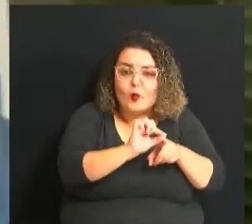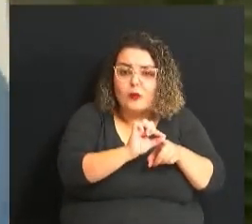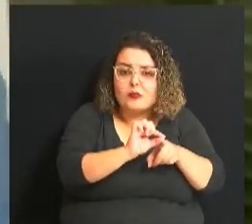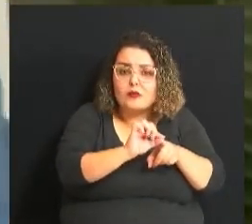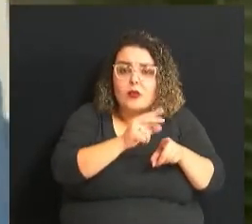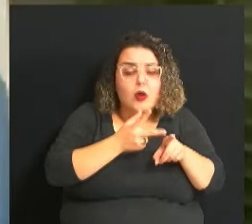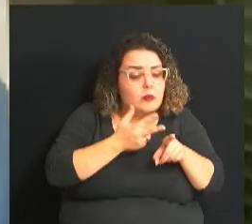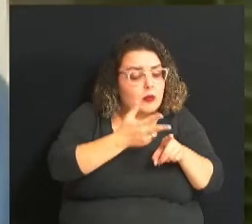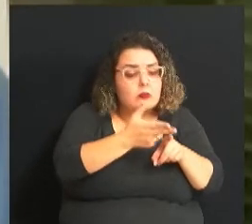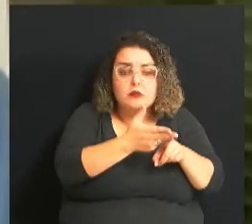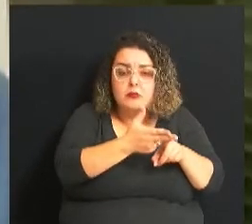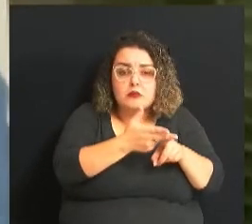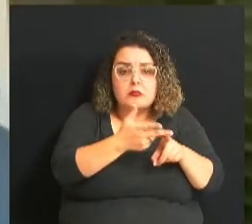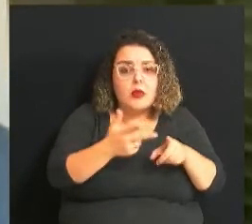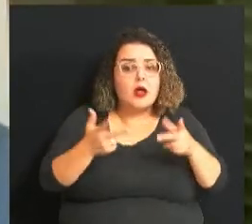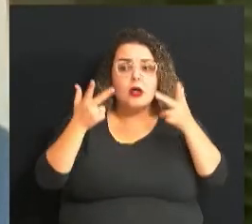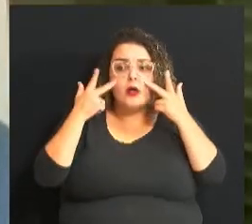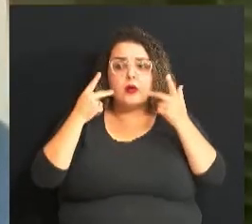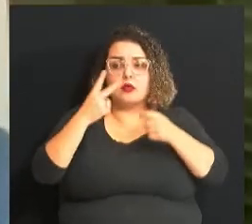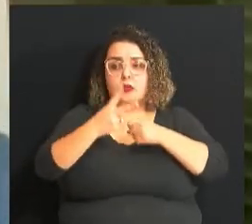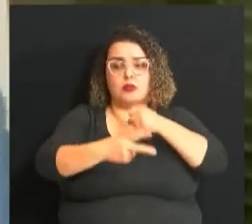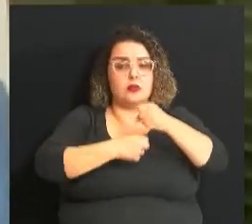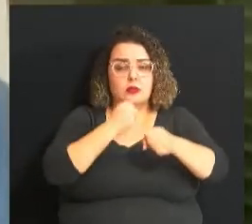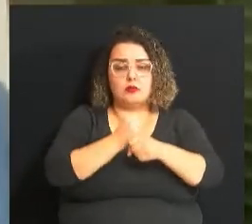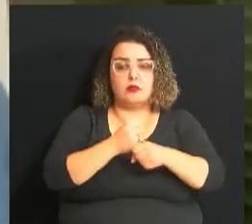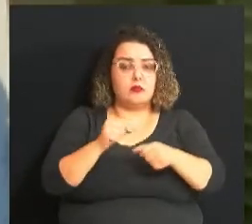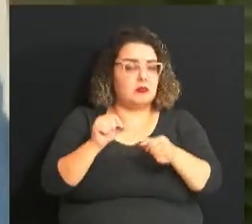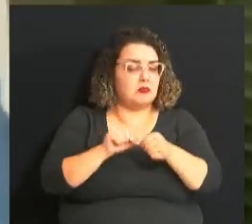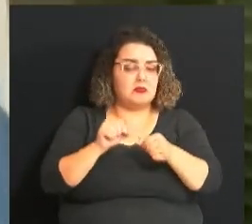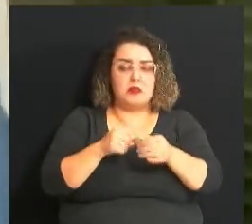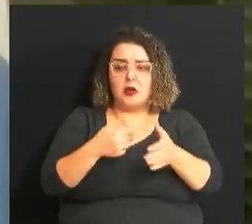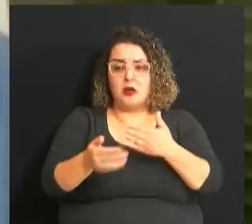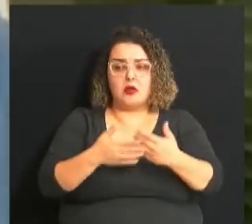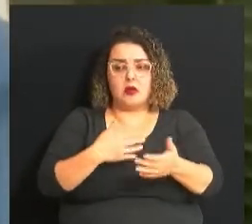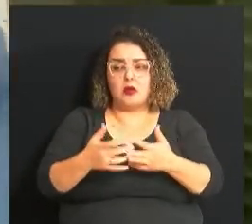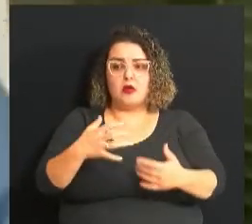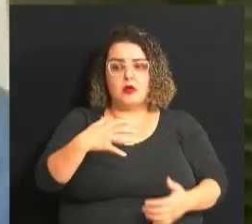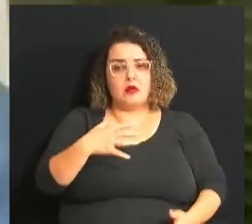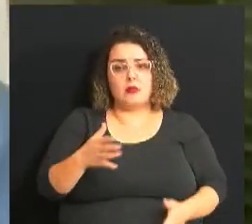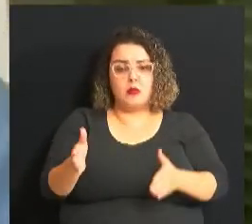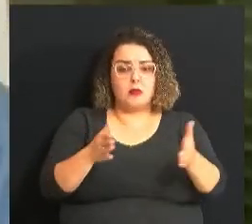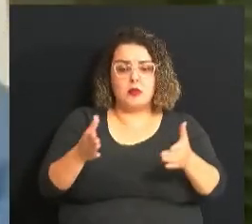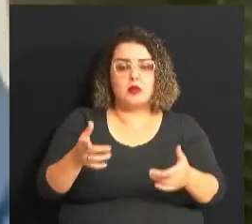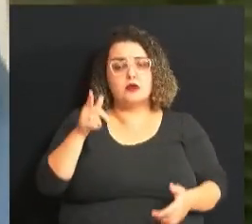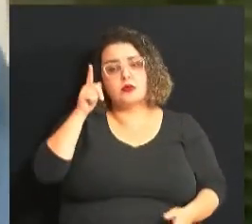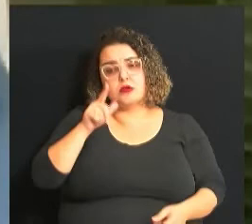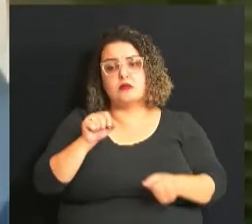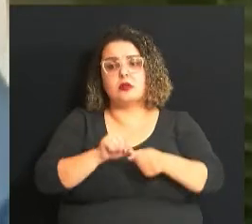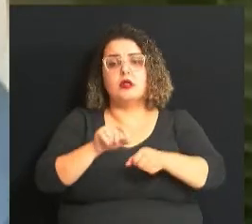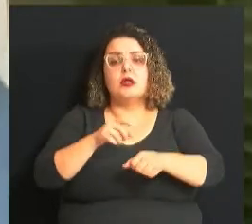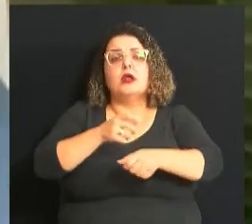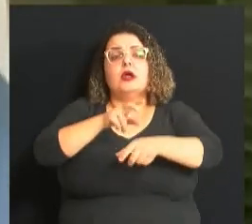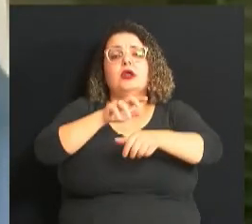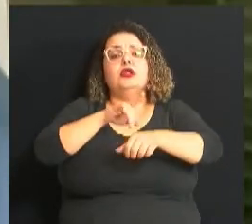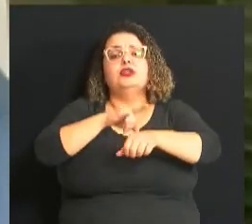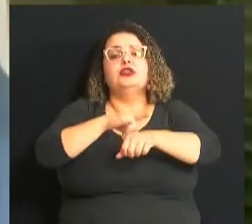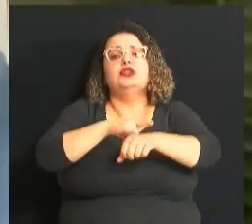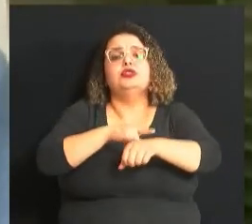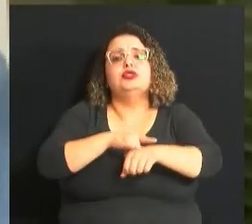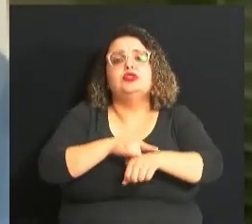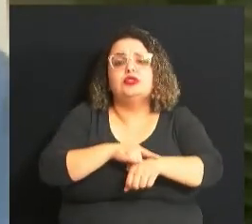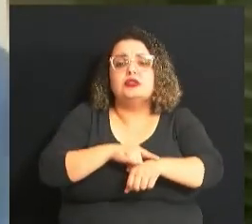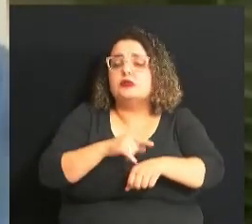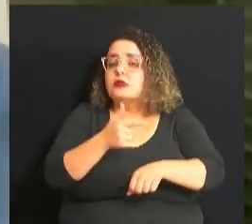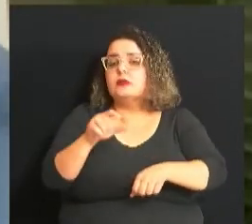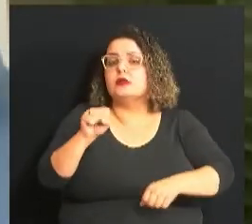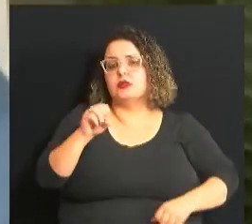2 anos, que é uma cirurgia que ele podia fazer a qualquer momento, ele conseguiu fazer. Então, onde eu quero chegar com esse assunto? A questão